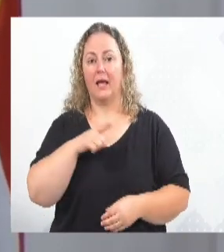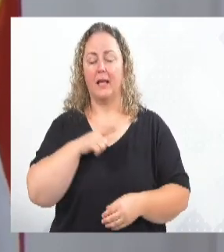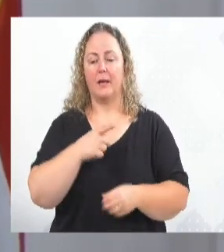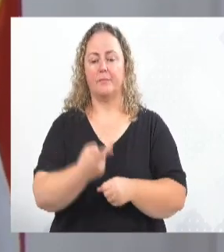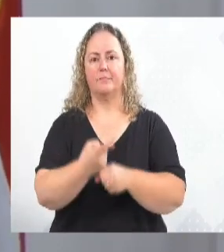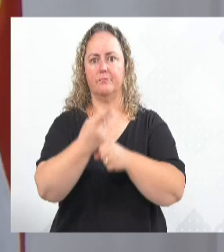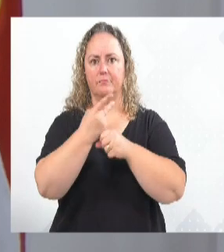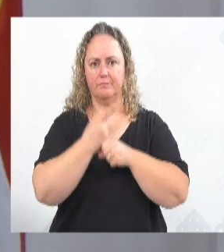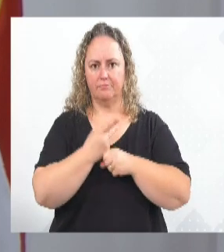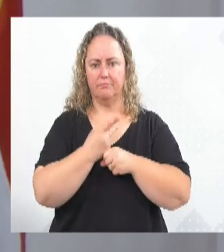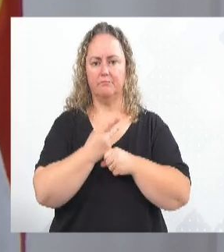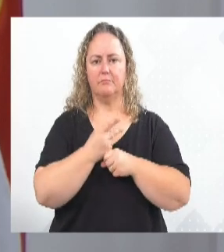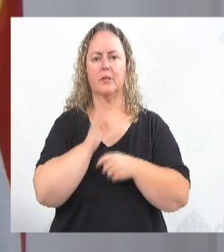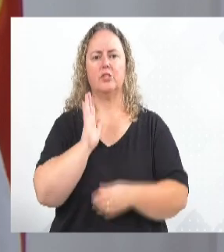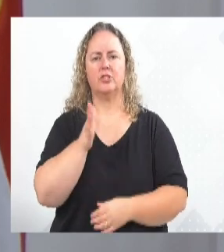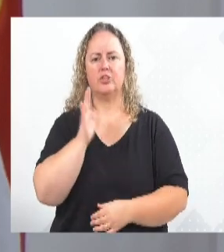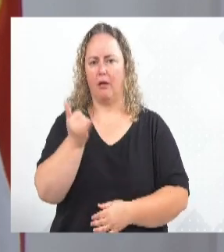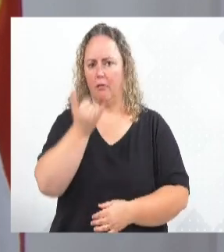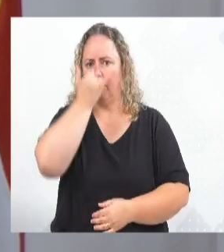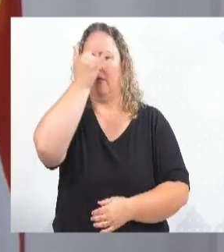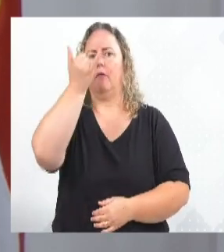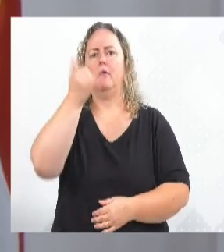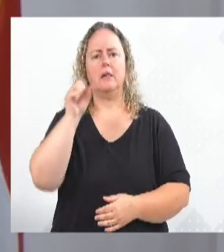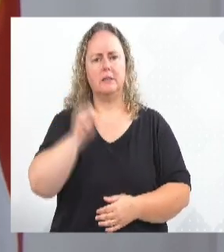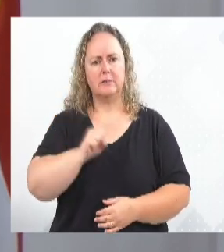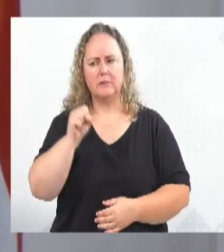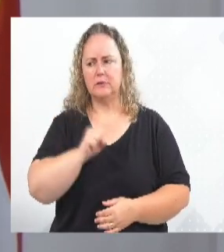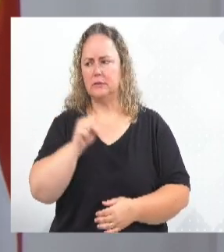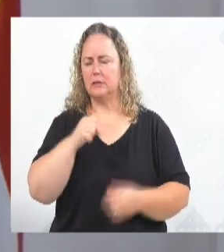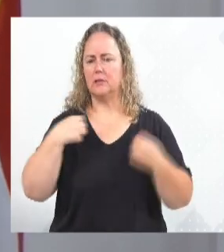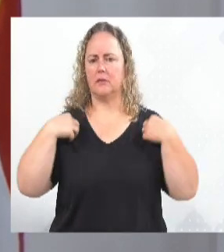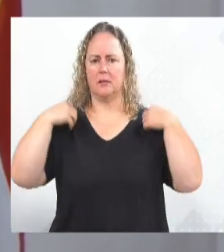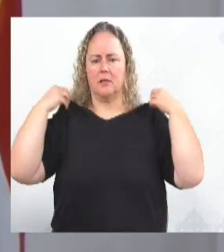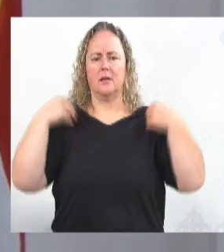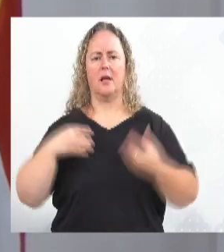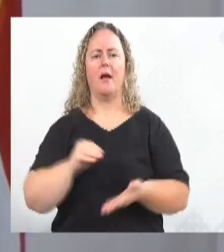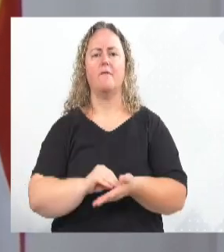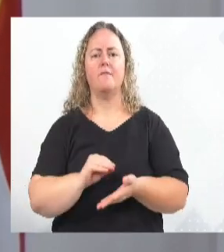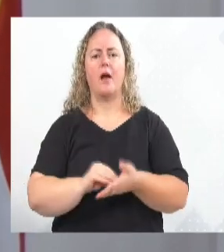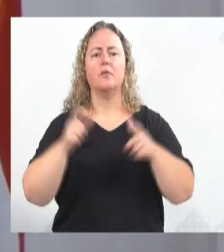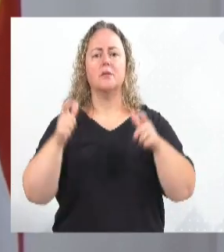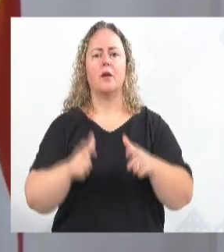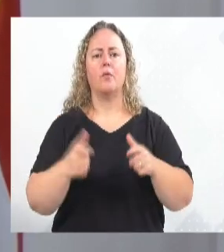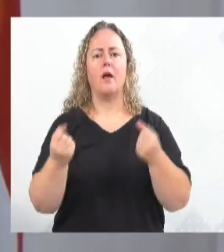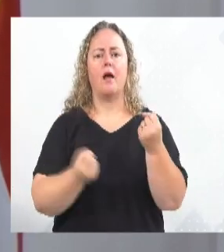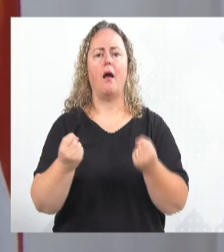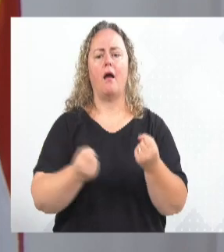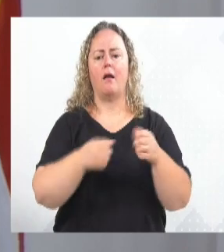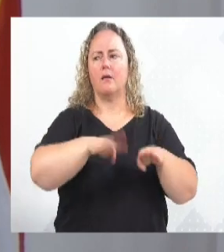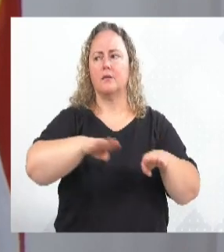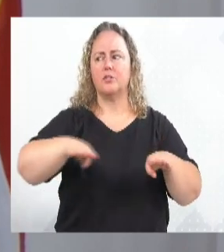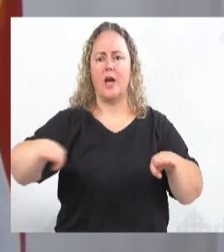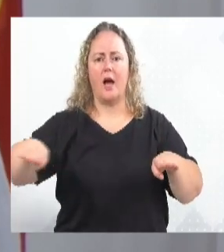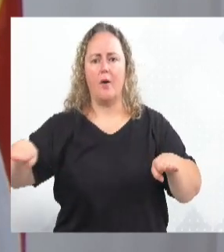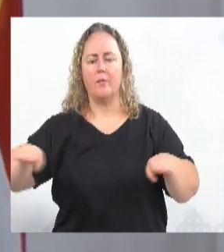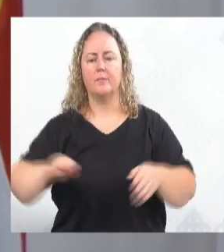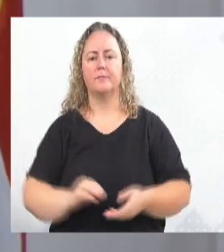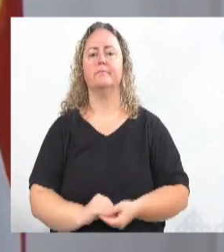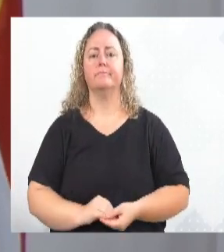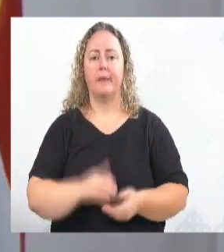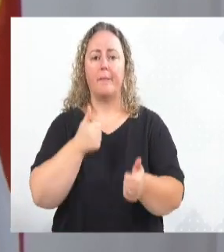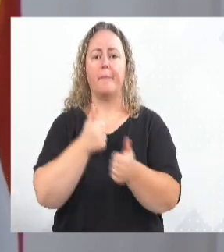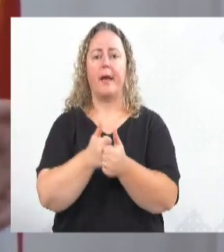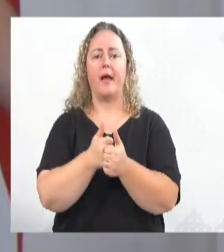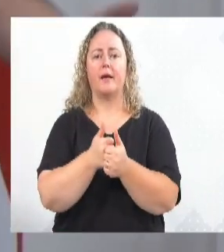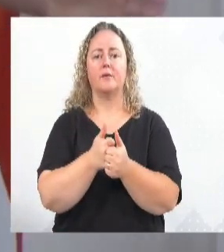procurado e já fui uma vítima da falta de lugares para encostar o carro, vereador Almir Vieira. Ali próximo da Policlínica, uma